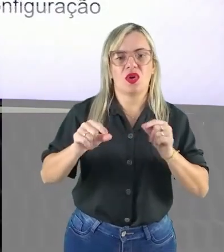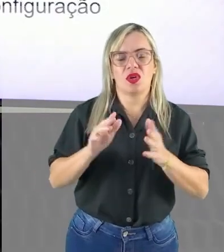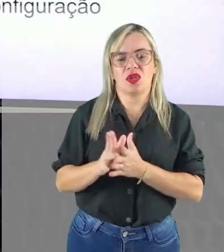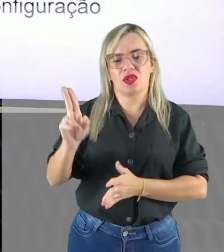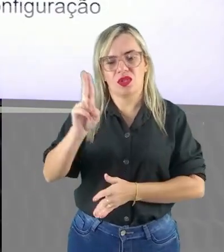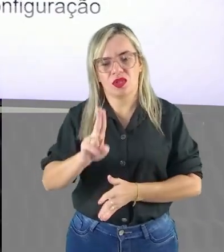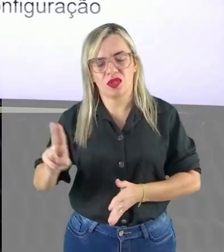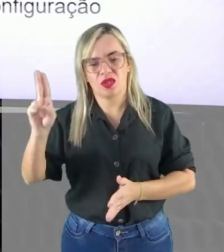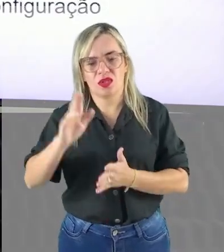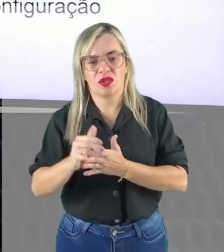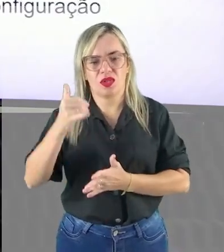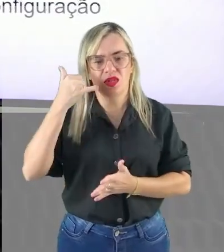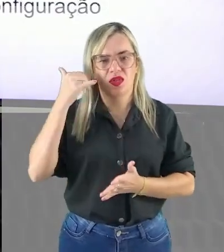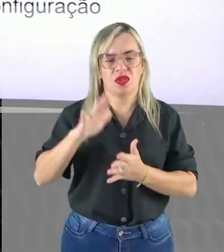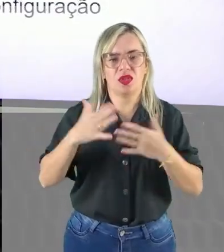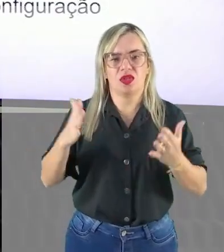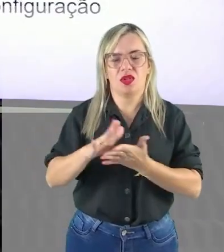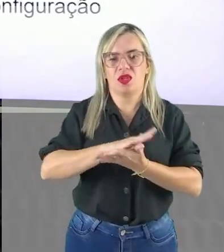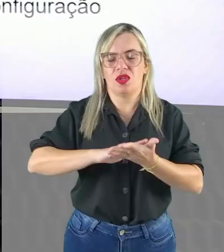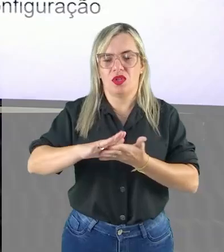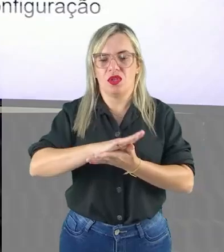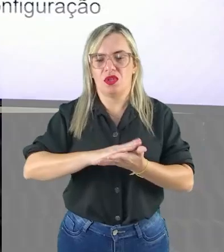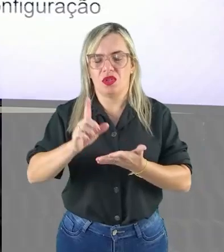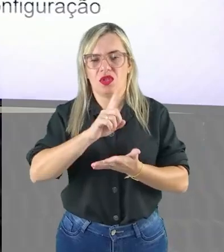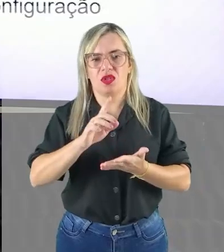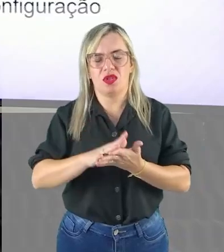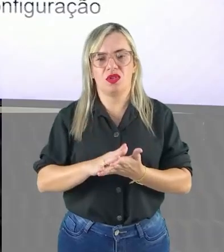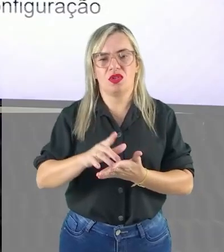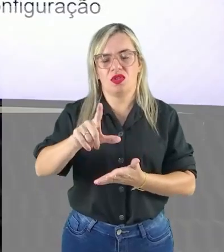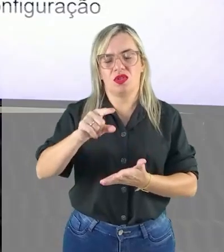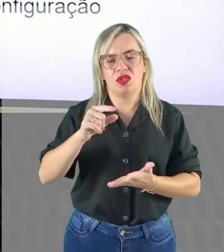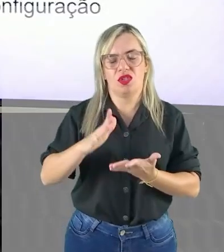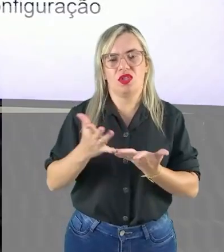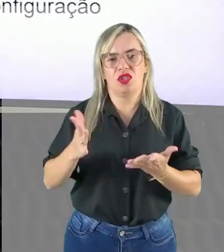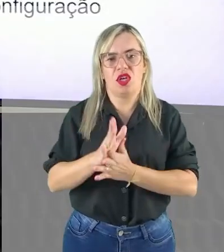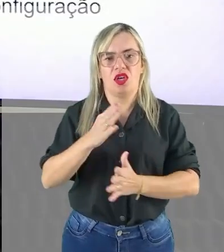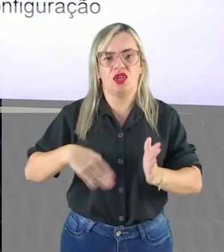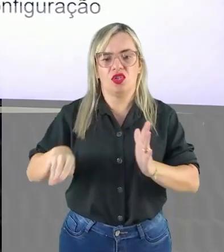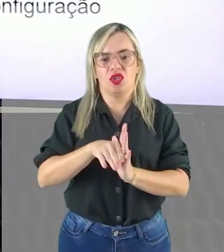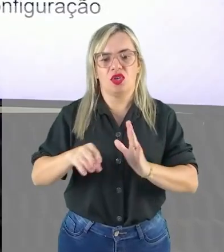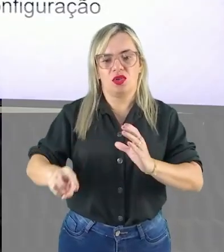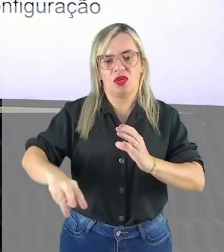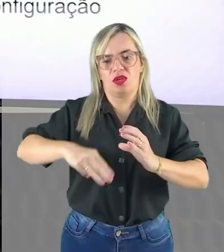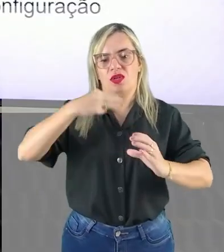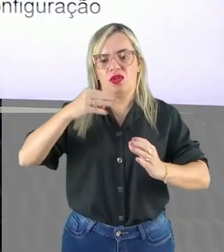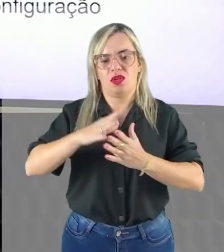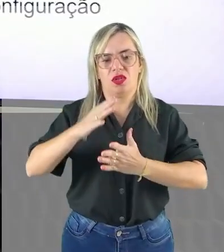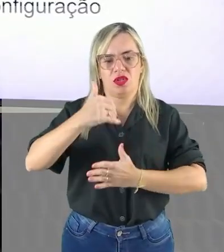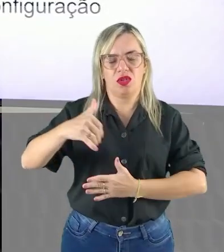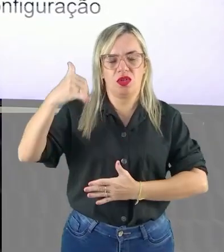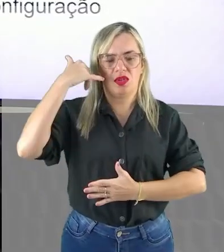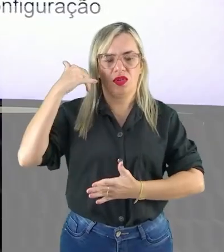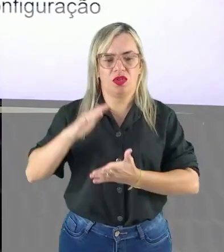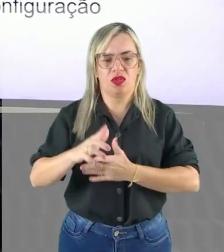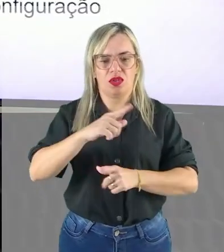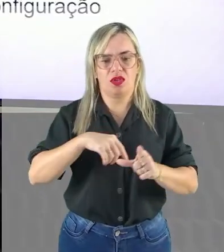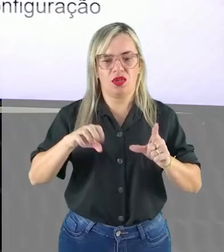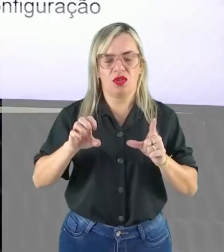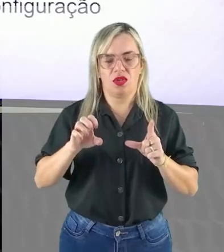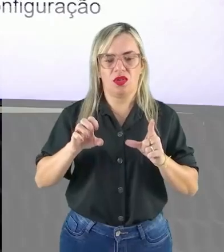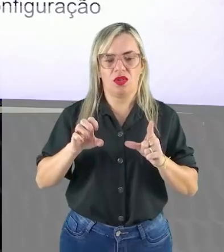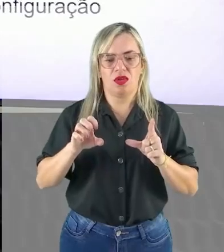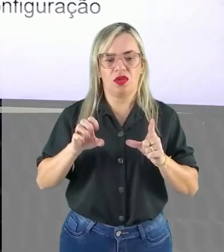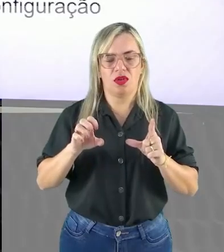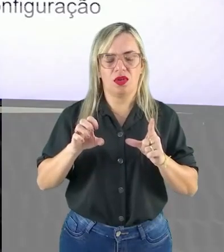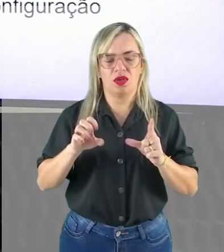usuários. Então a gente às vezes não escolhe, do nada chega uma notificação para você lá, não é isso? A letra E, falta de informação sobre a configuração